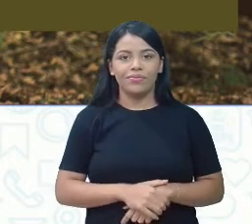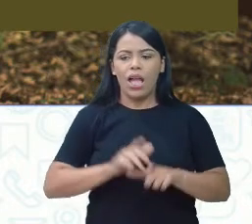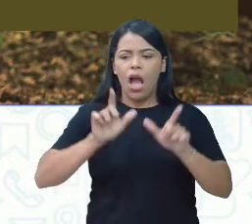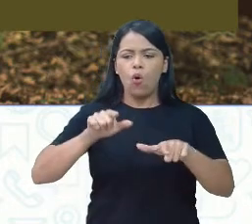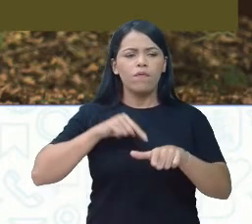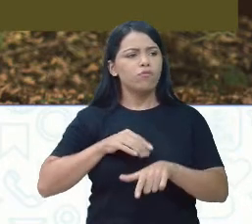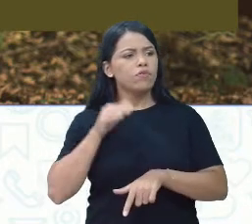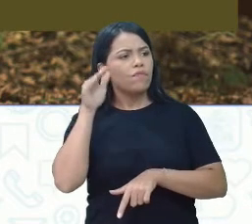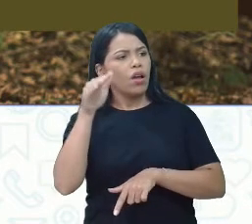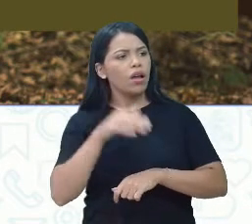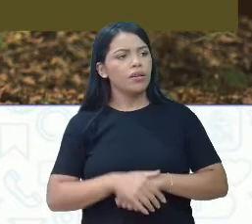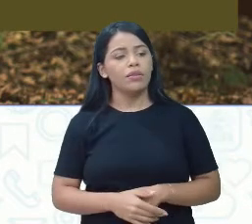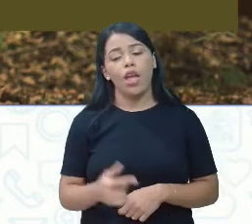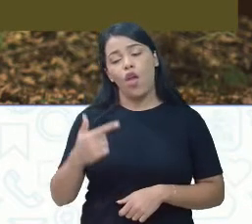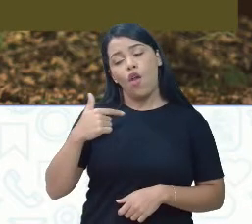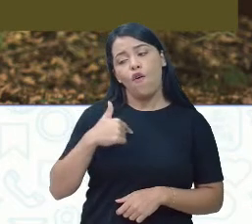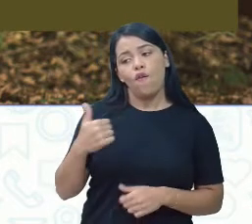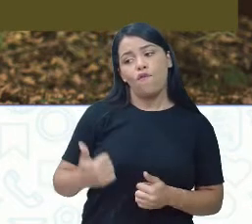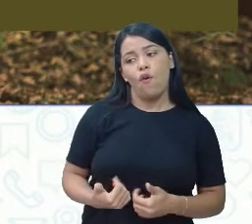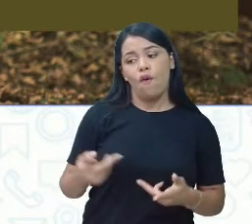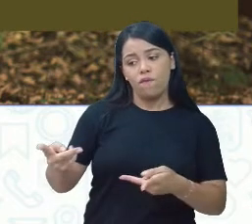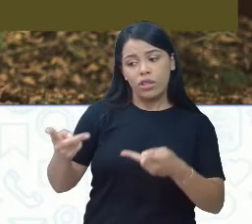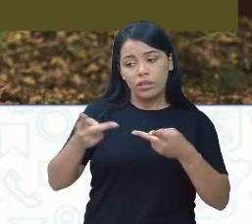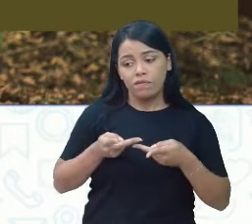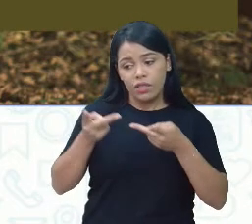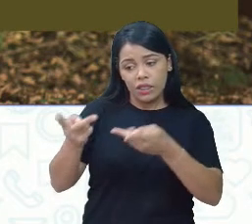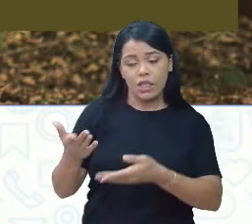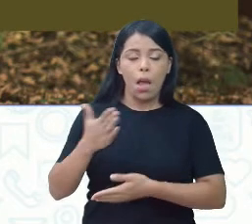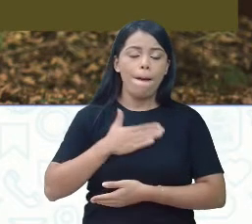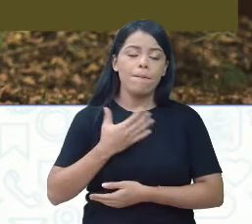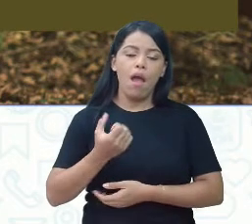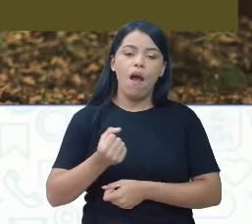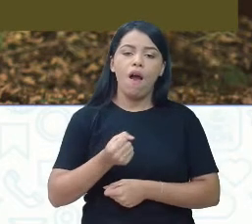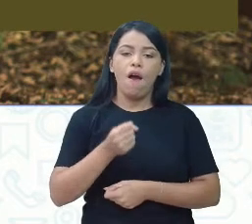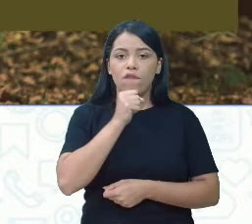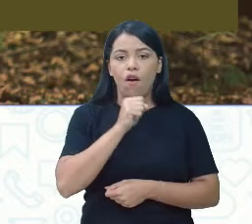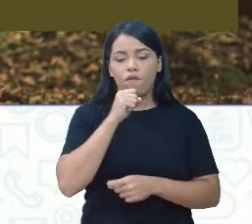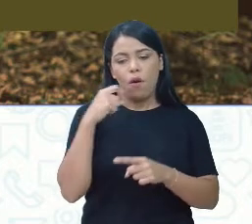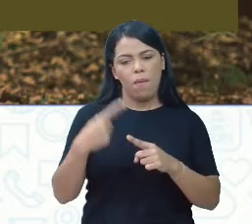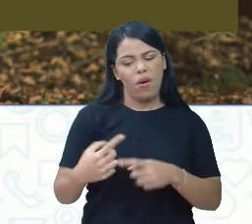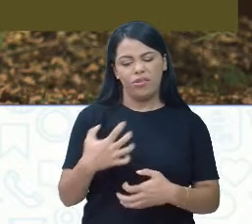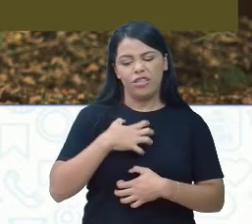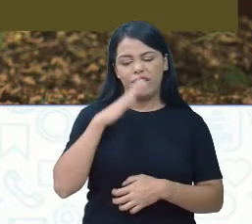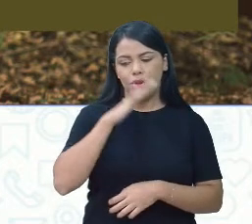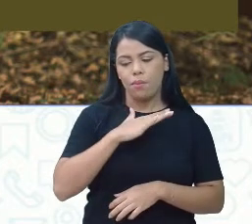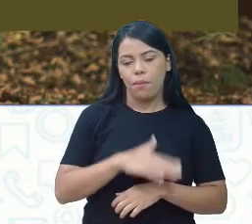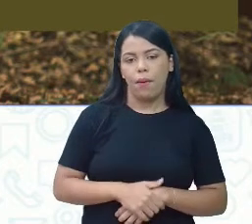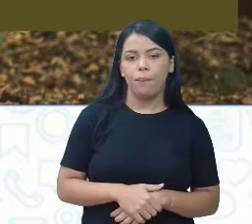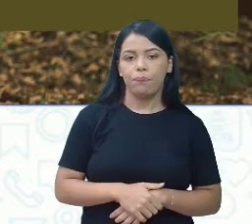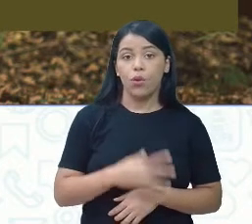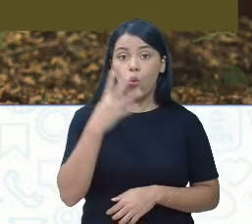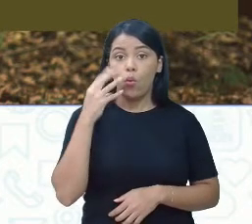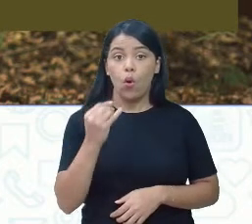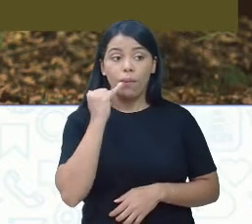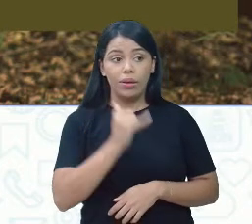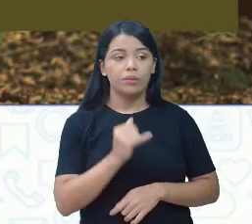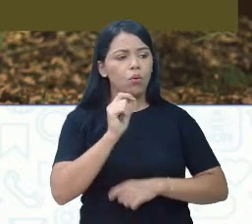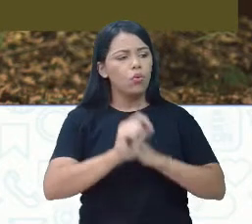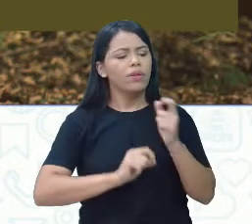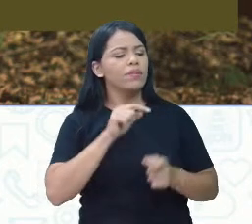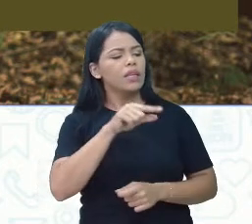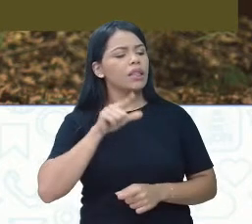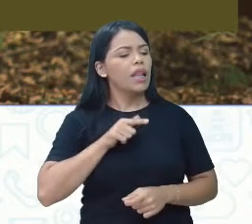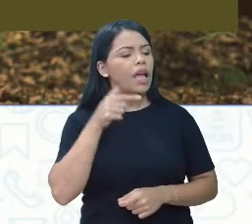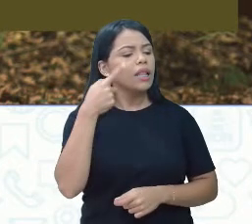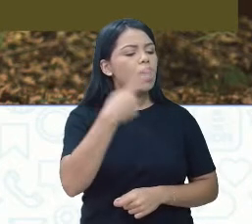vai? Estou indo visitar minha vovó, porque ela não está se sentindo bem. E o lobo responde: e o que você tem aí